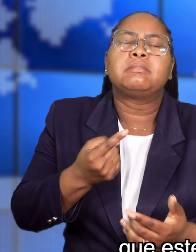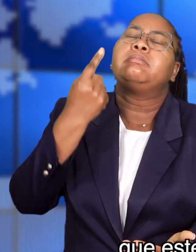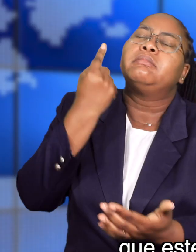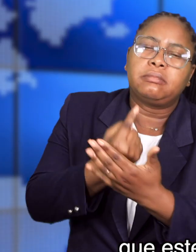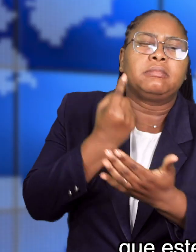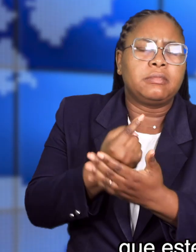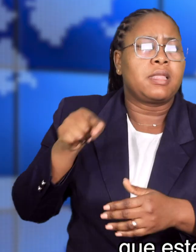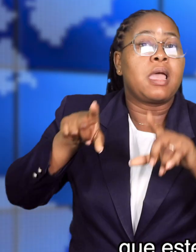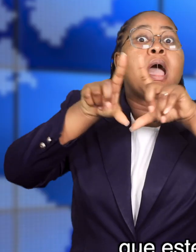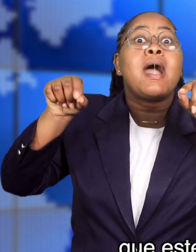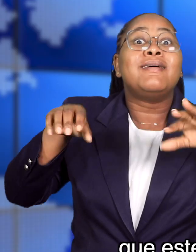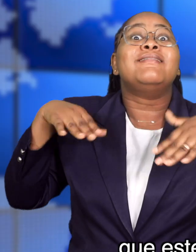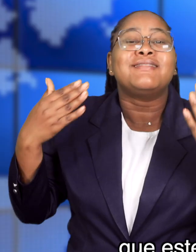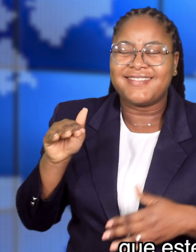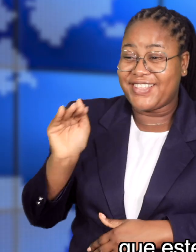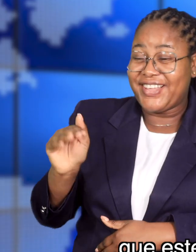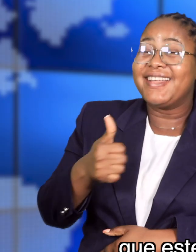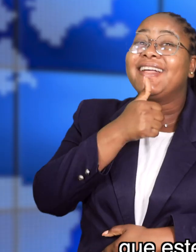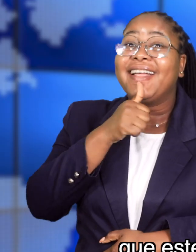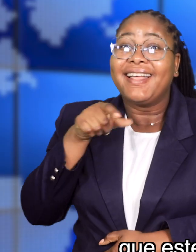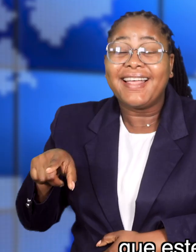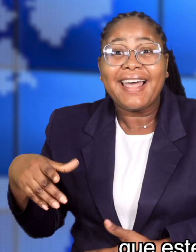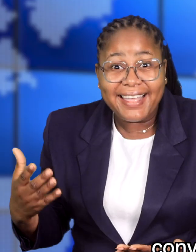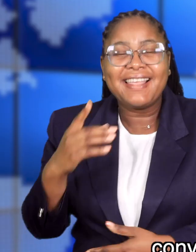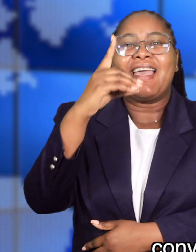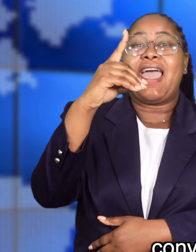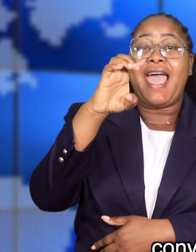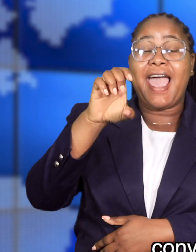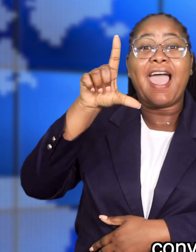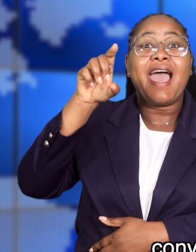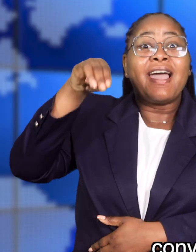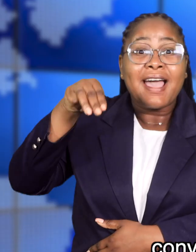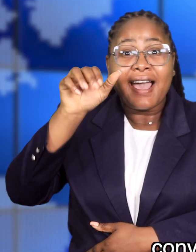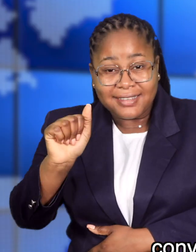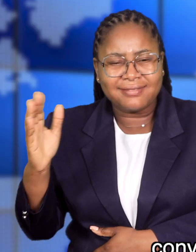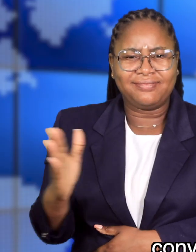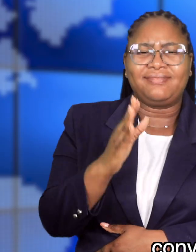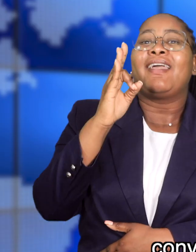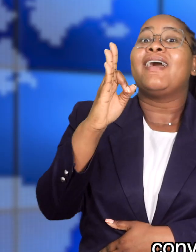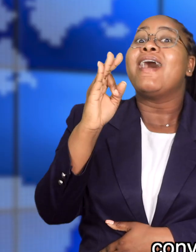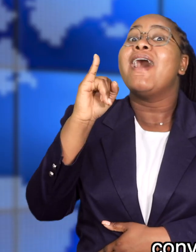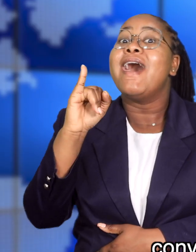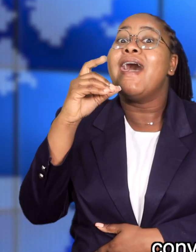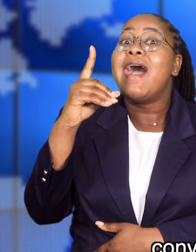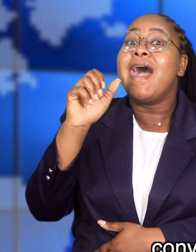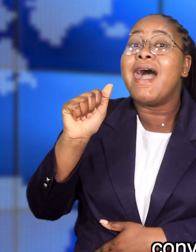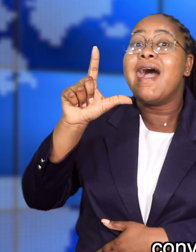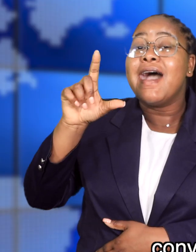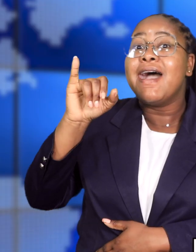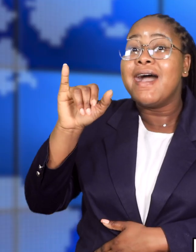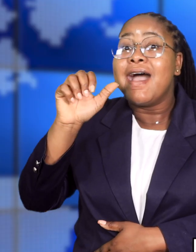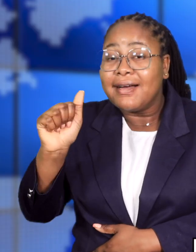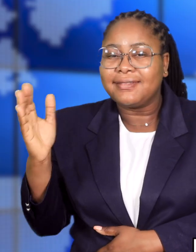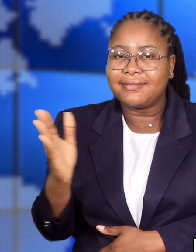Kelvin, que está à frente de um debate super interessante com os nossos convidados, as tias Delma, Fidália e